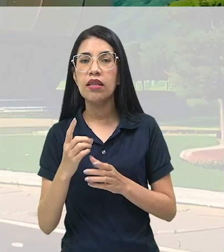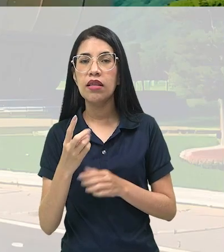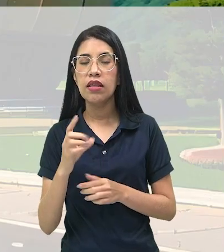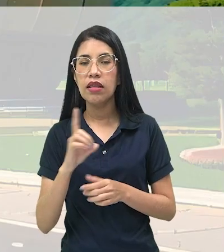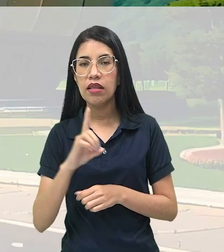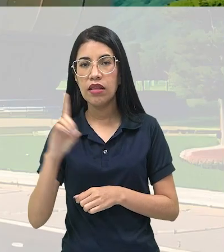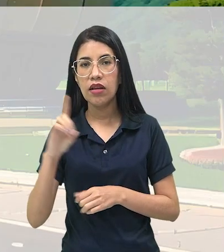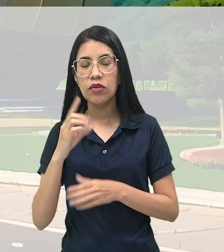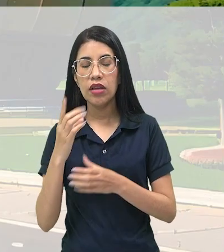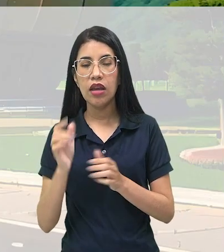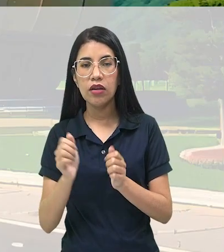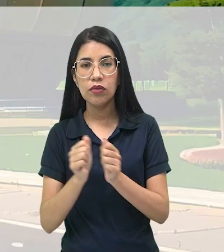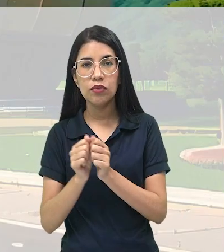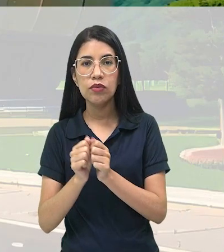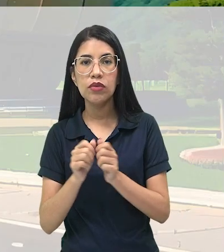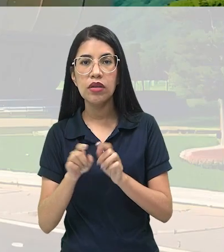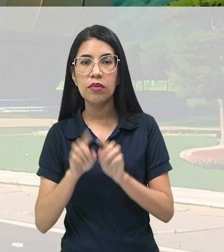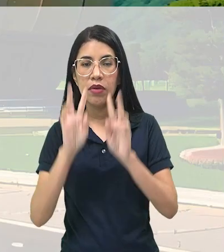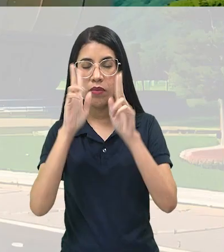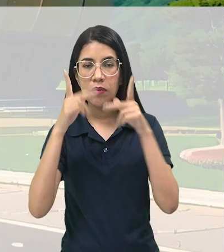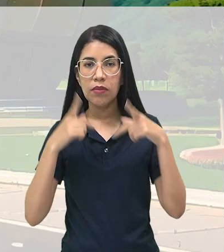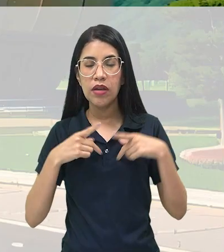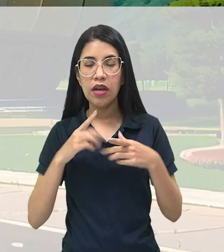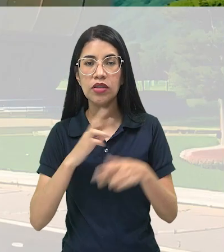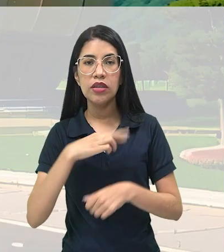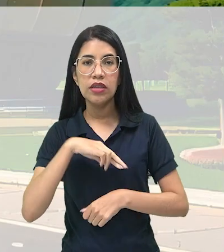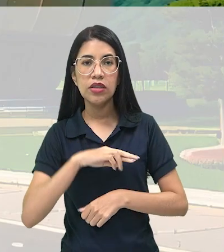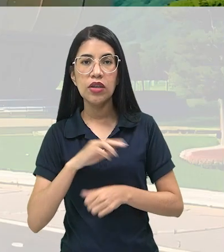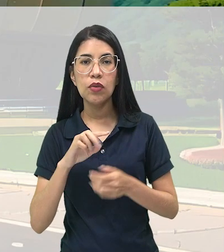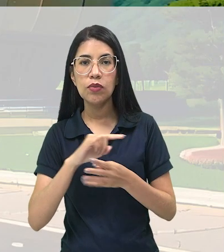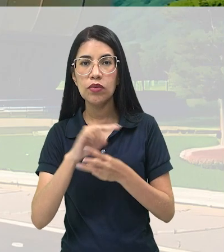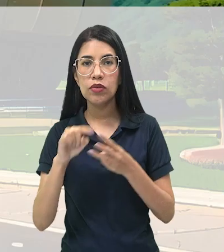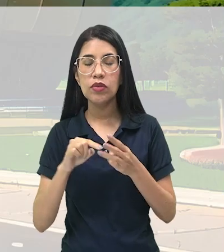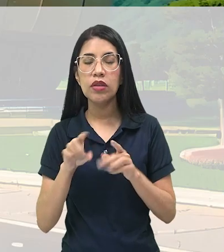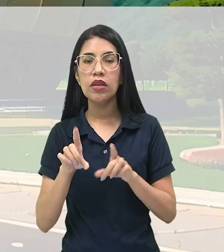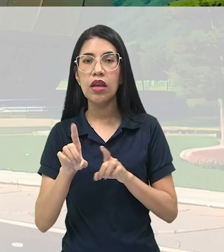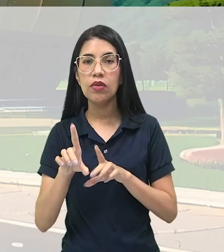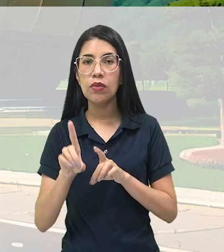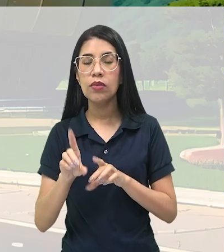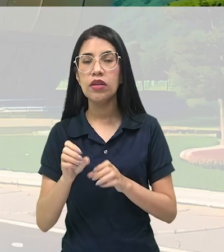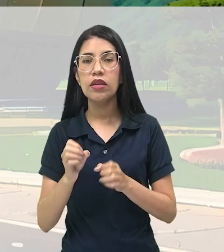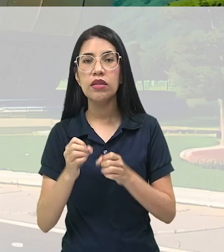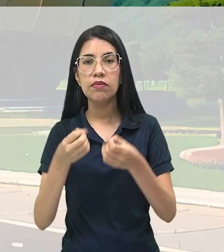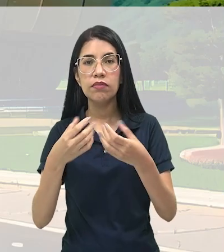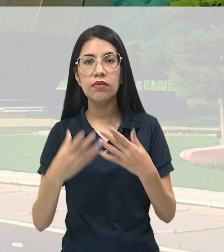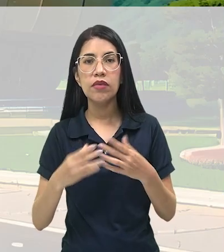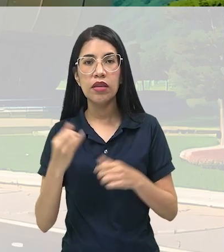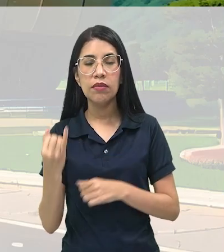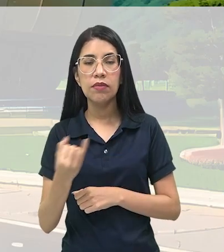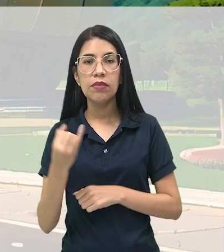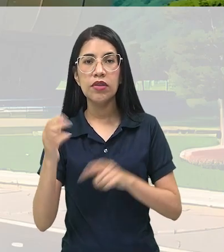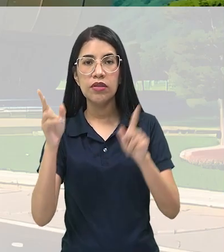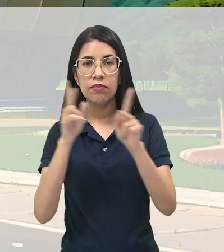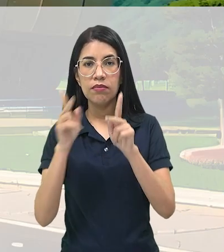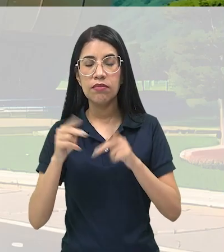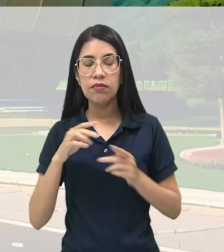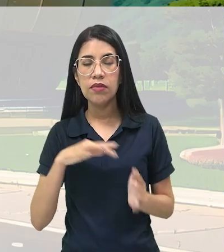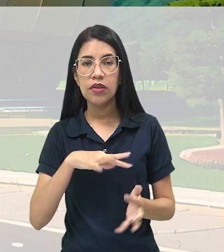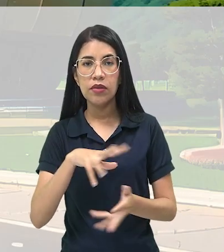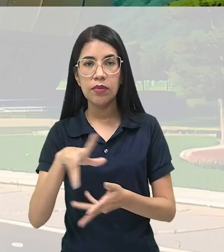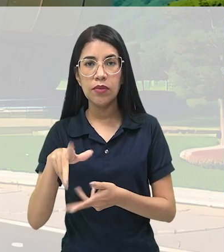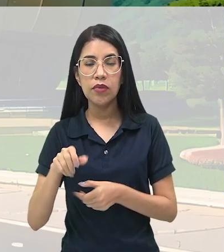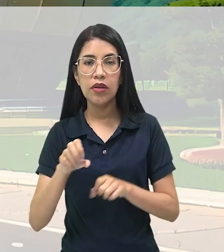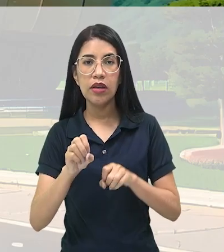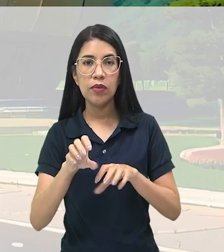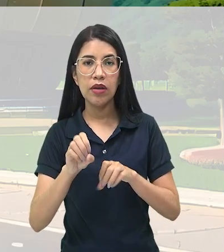da religião e a unidade da humanidade. Suas doutrinas falam sobre a importância da paz mundial, da